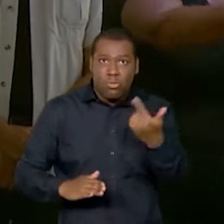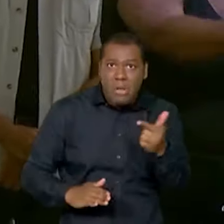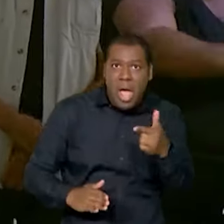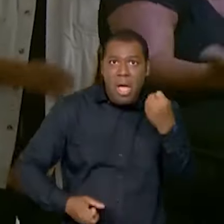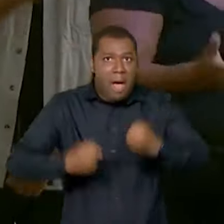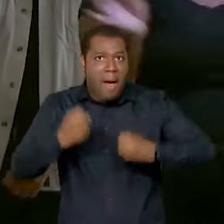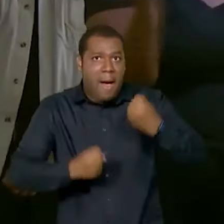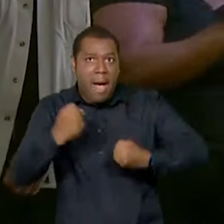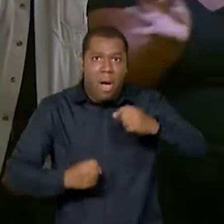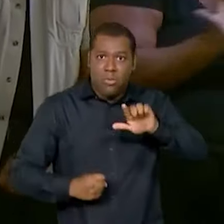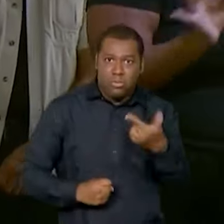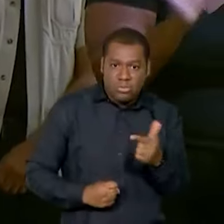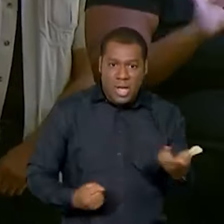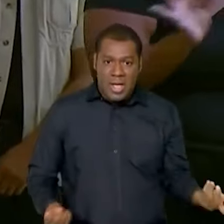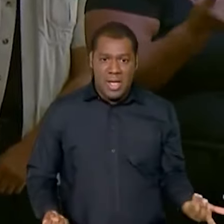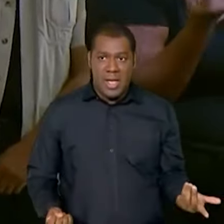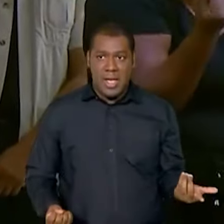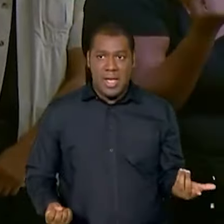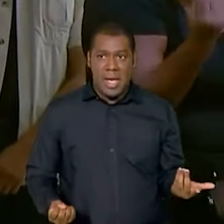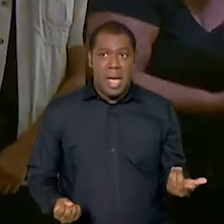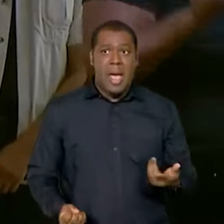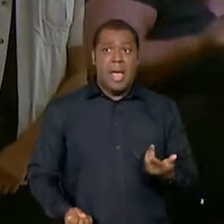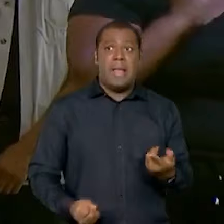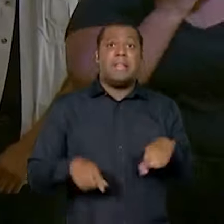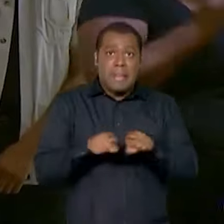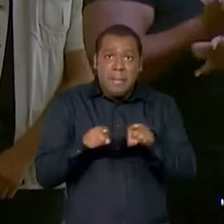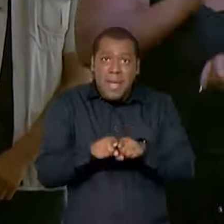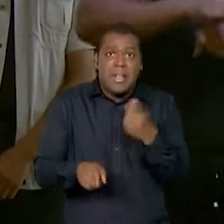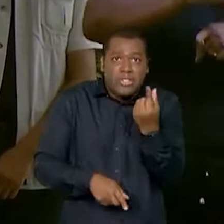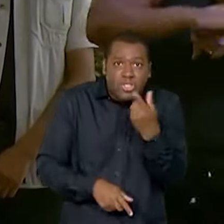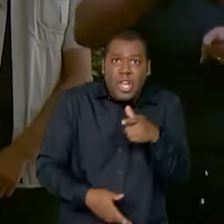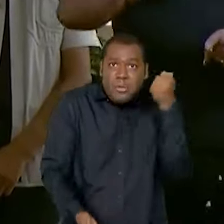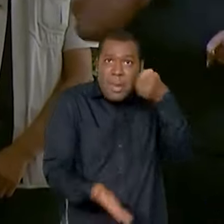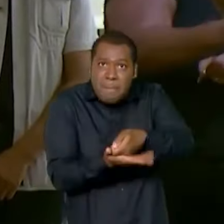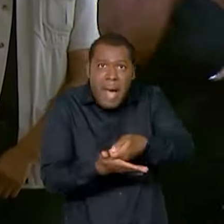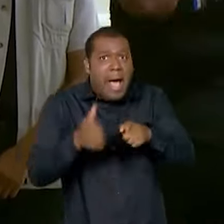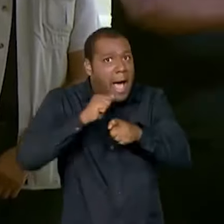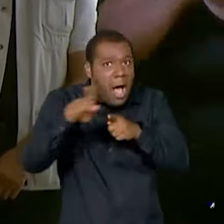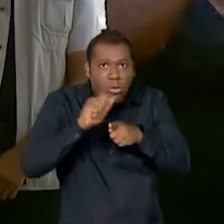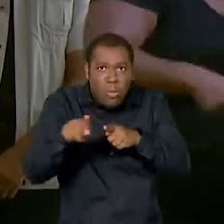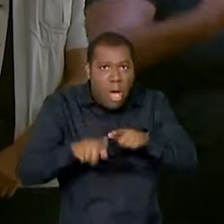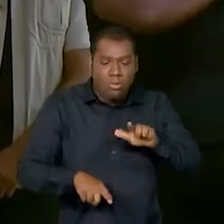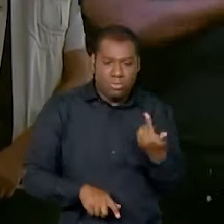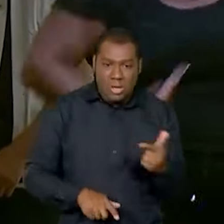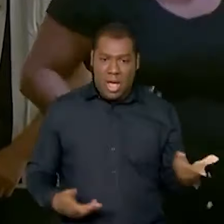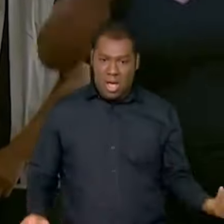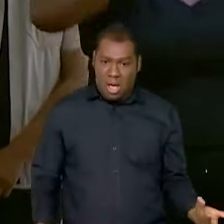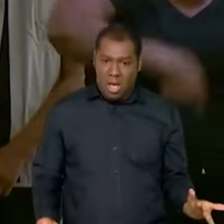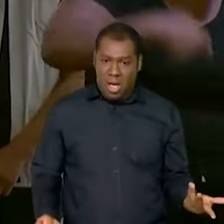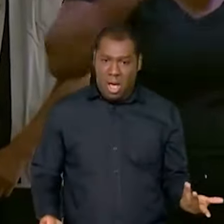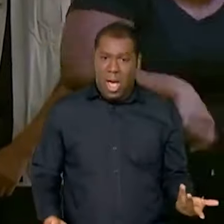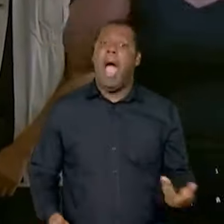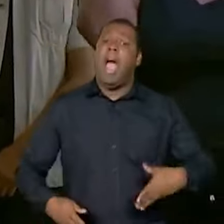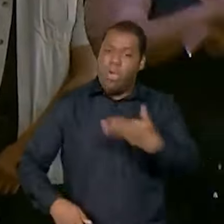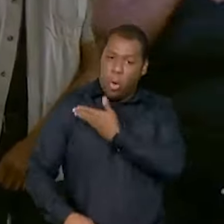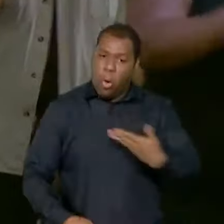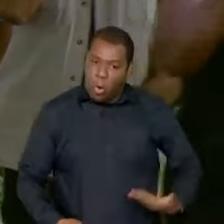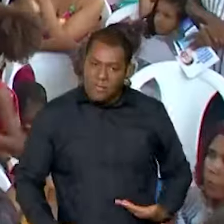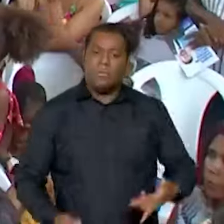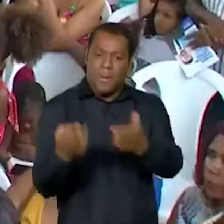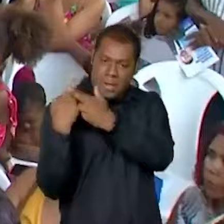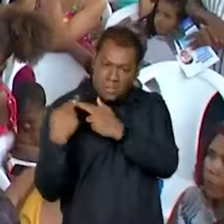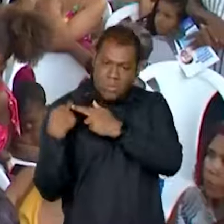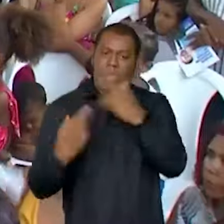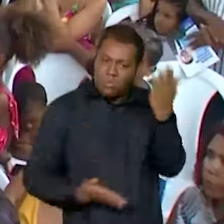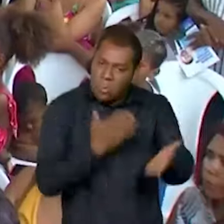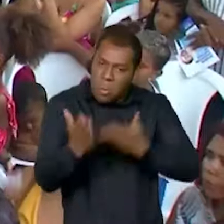tem sequer dinheiro para pagar aluguel. É dessa gente que o governo tem que tratar. É dessa